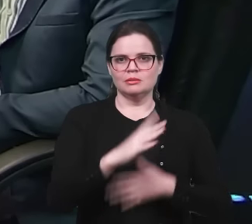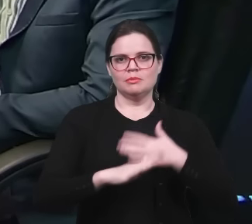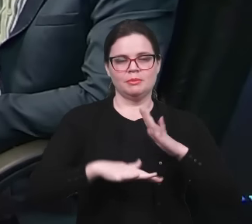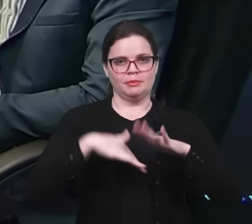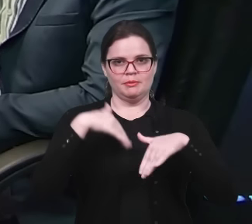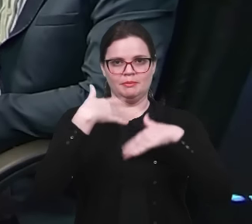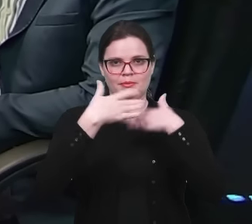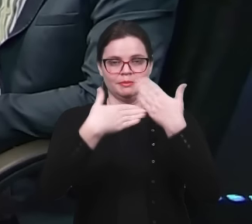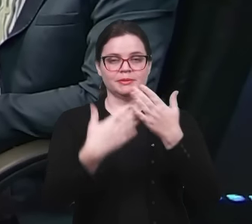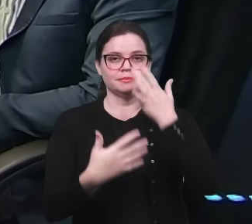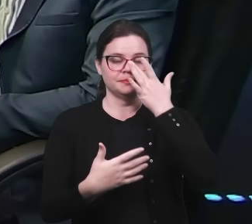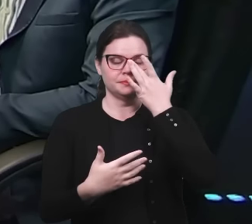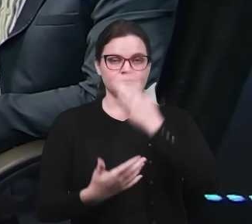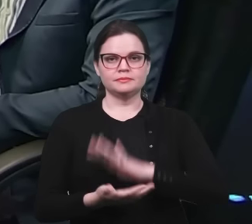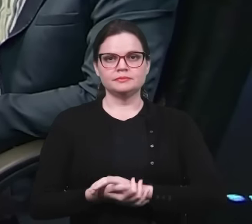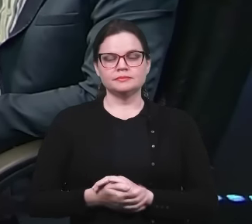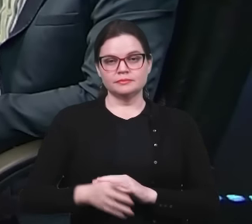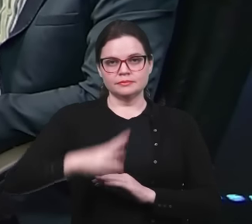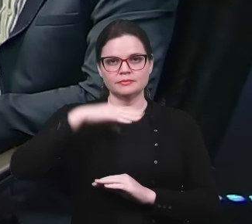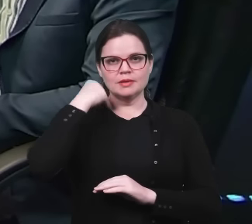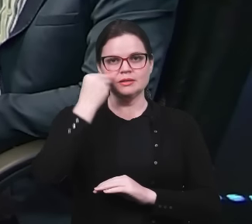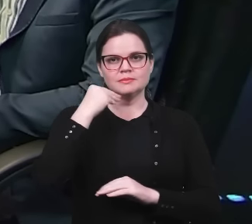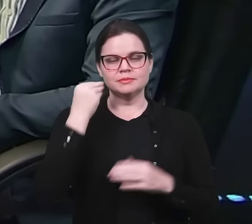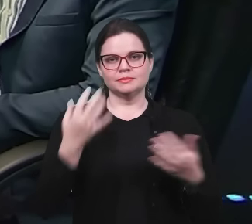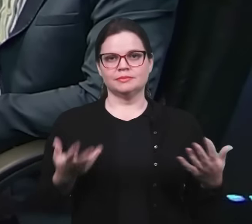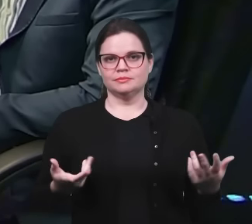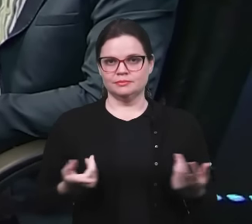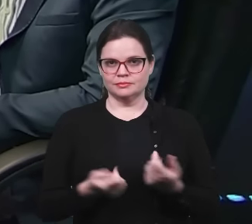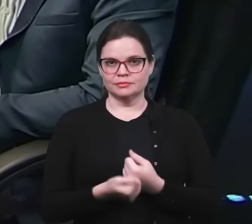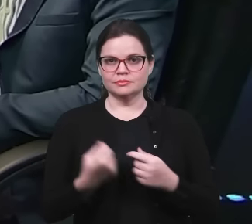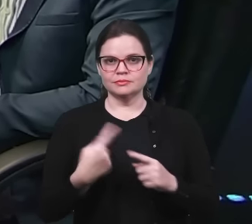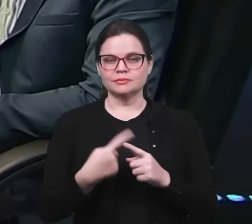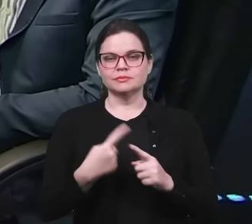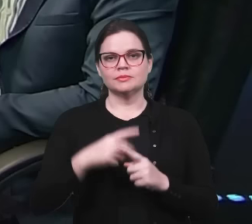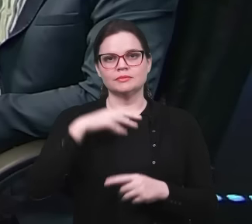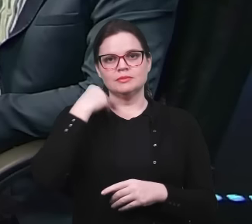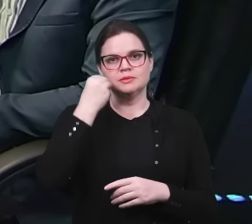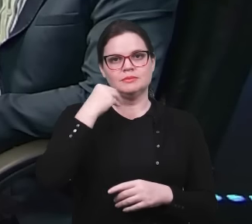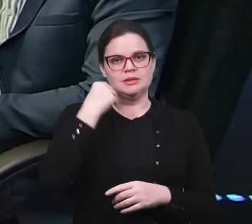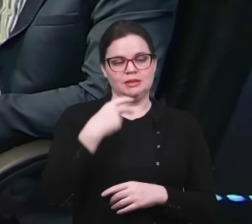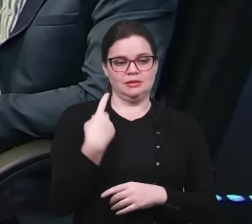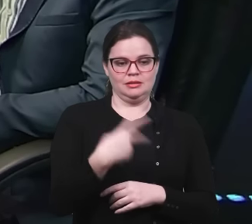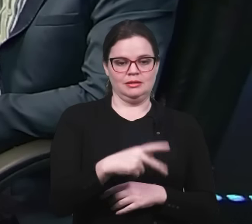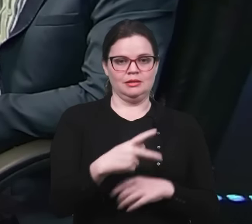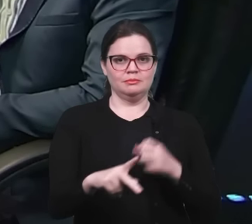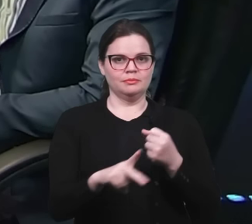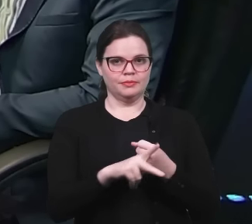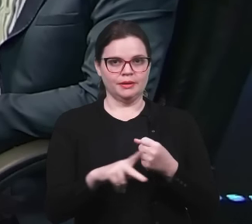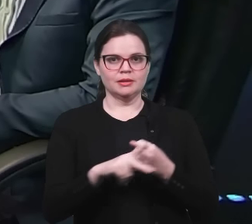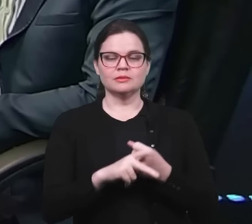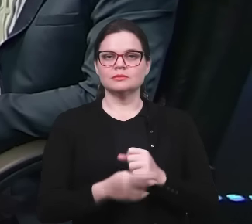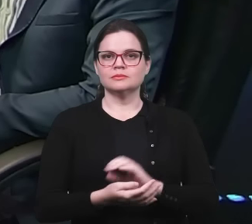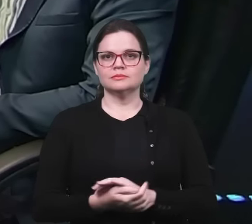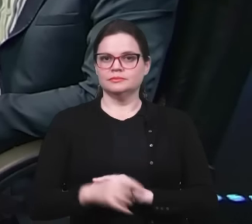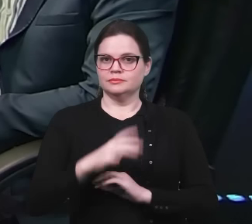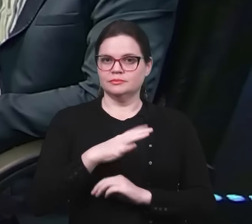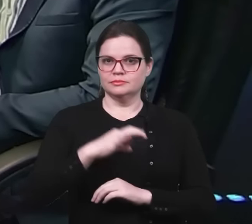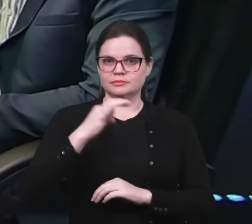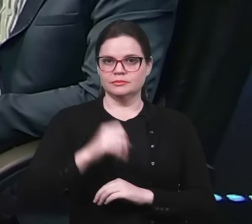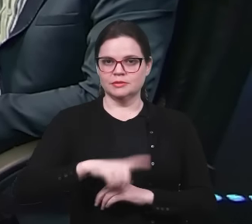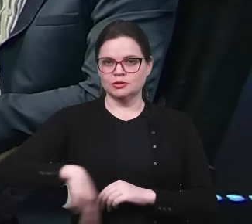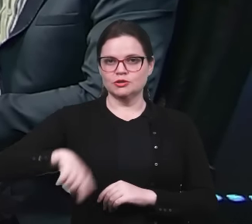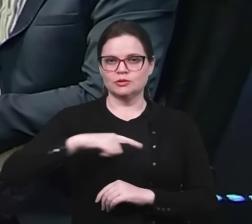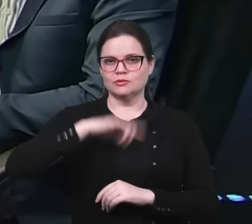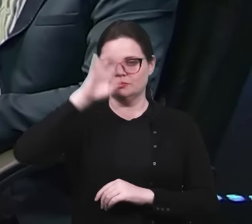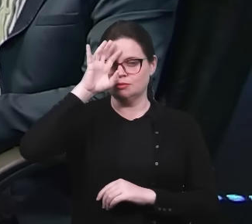a partir do chamado. É uma experiência maravilhosa, a experiência de Pedro, e que certamente cresceremos